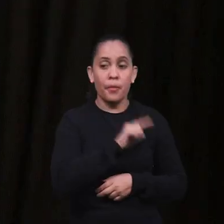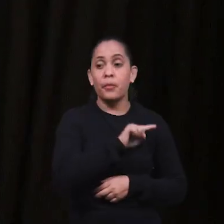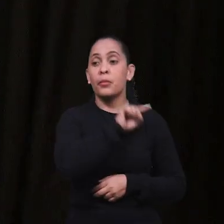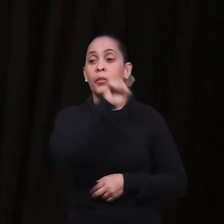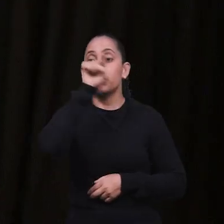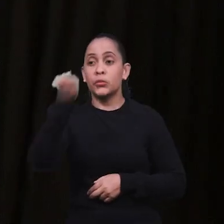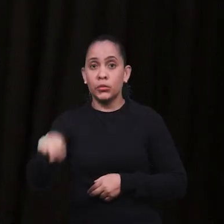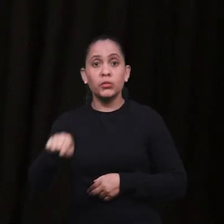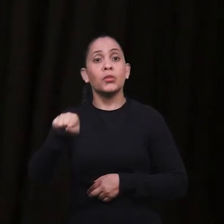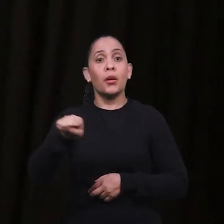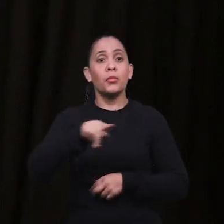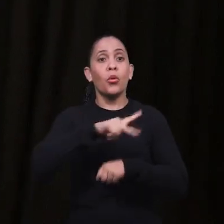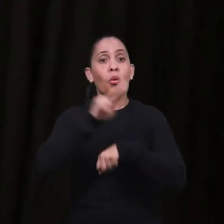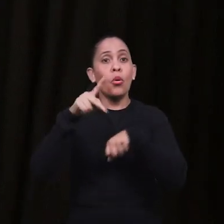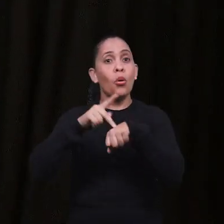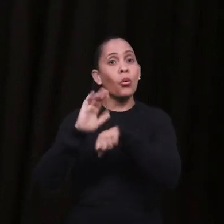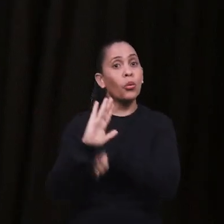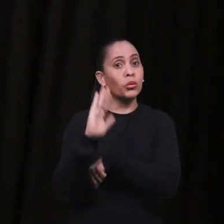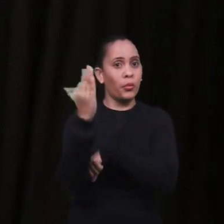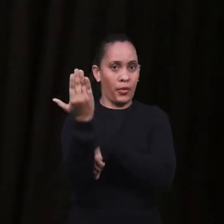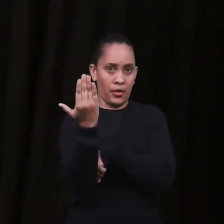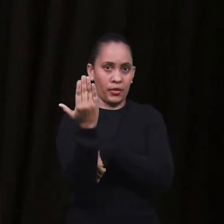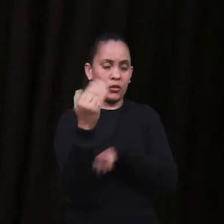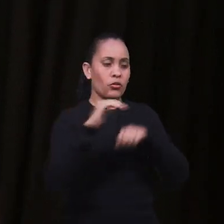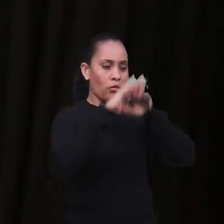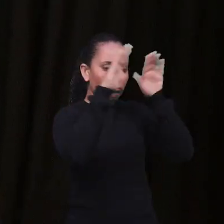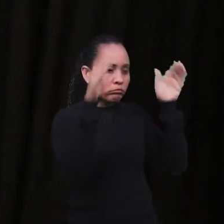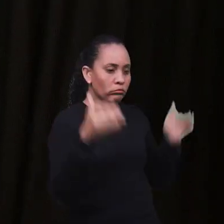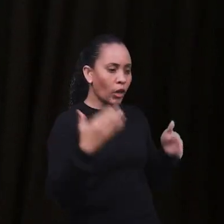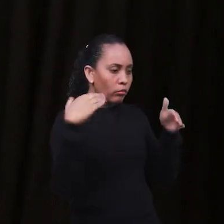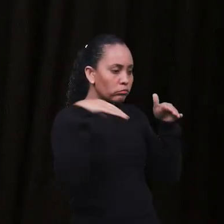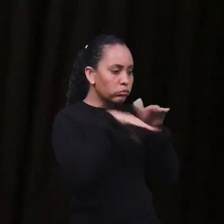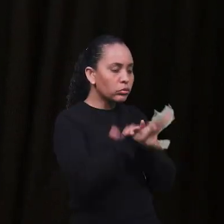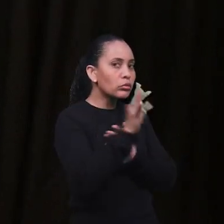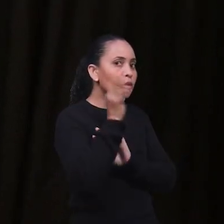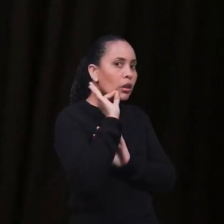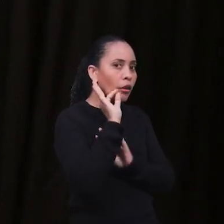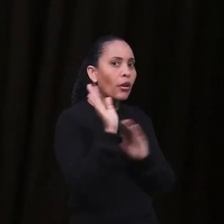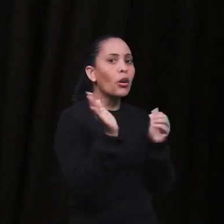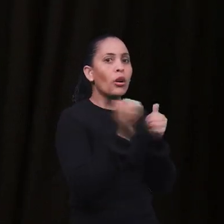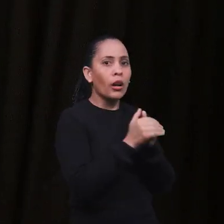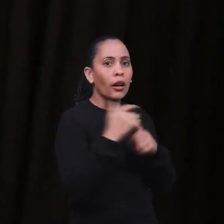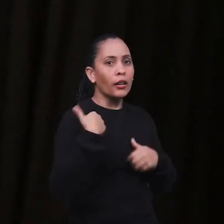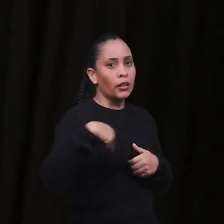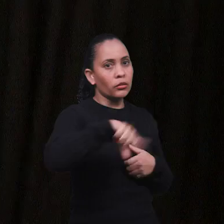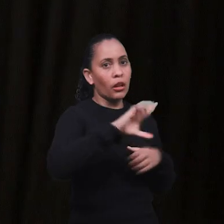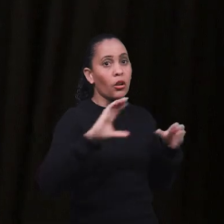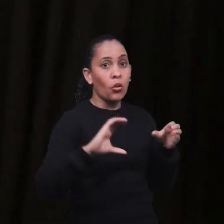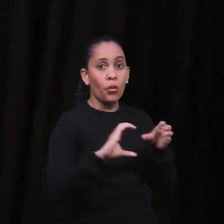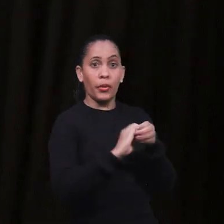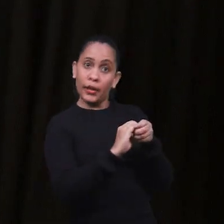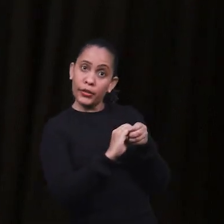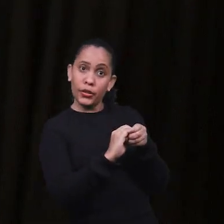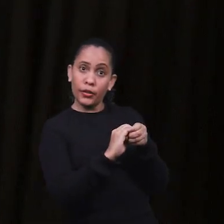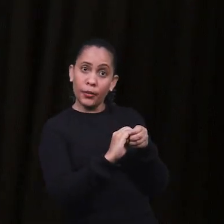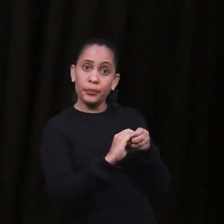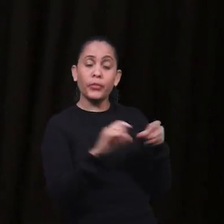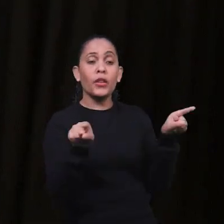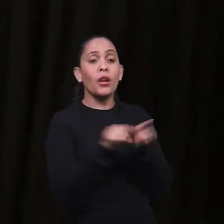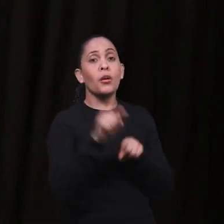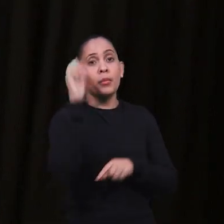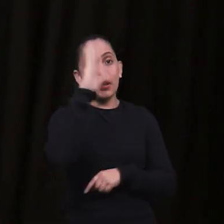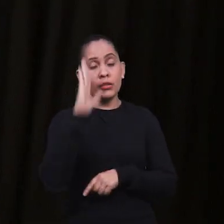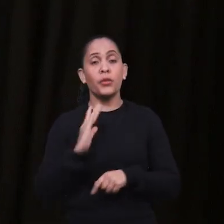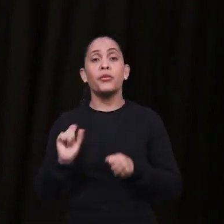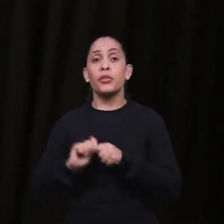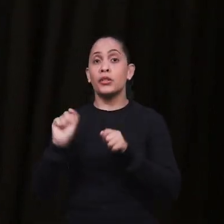nós tínhamos uma safra e tínhamos principalmente muitos estoques parados na mão de produtores, na mão de cooperativas. Então, o que